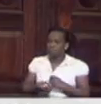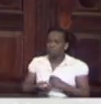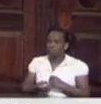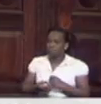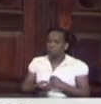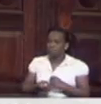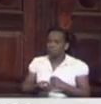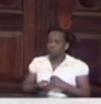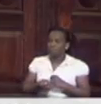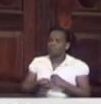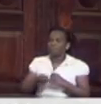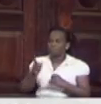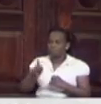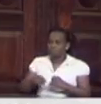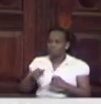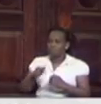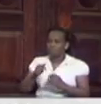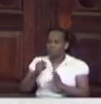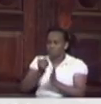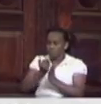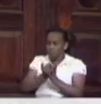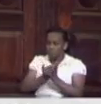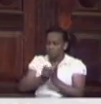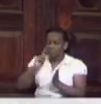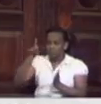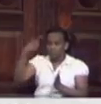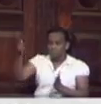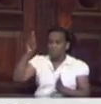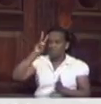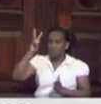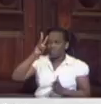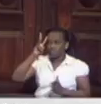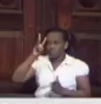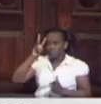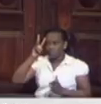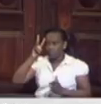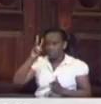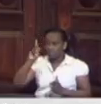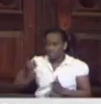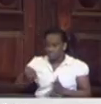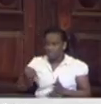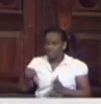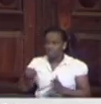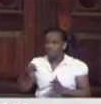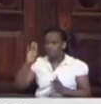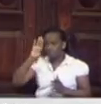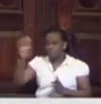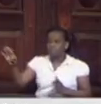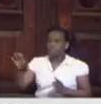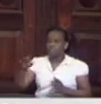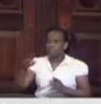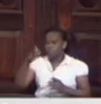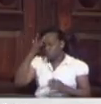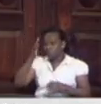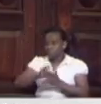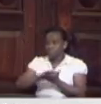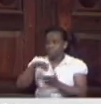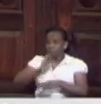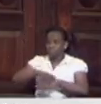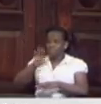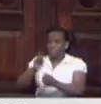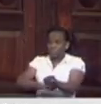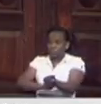é a pauta da próxima terça-feira. É isso que tem acirrado os ânimos.